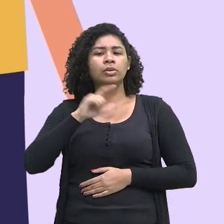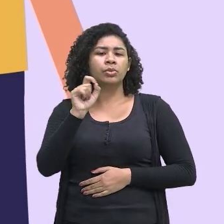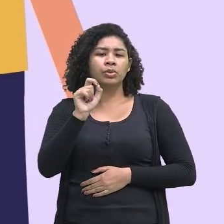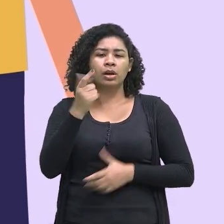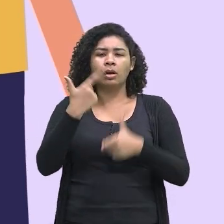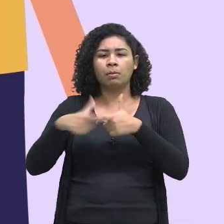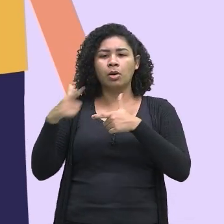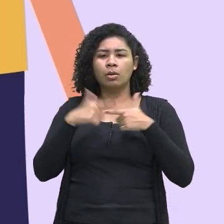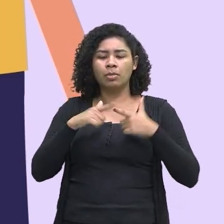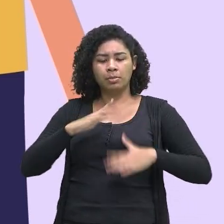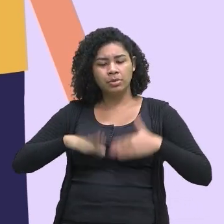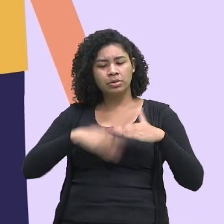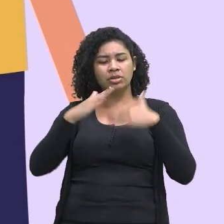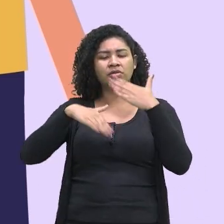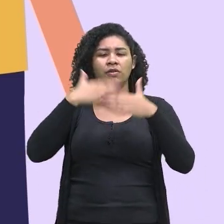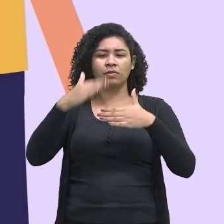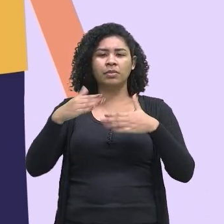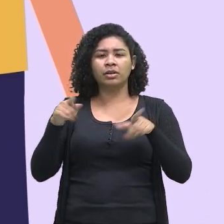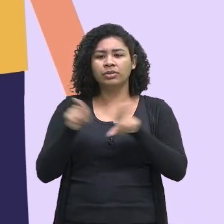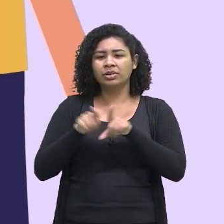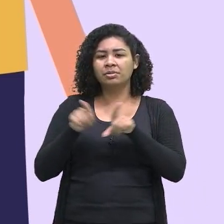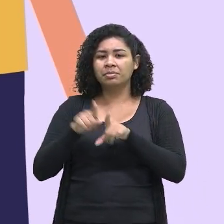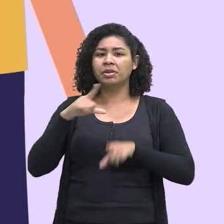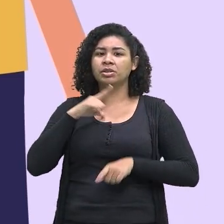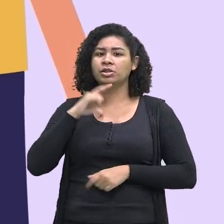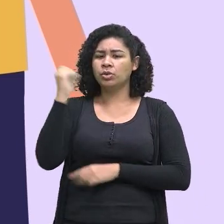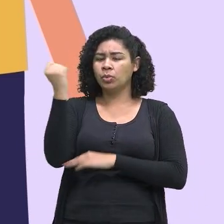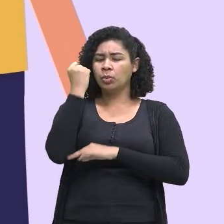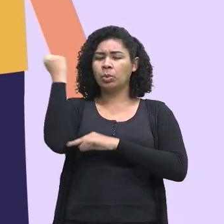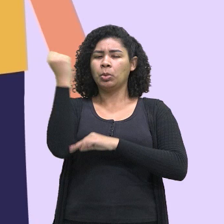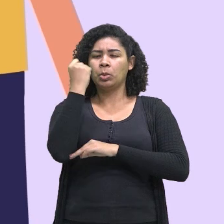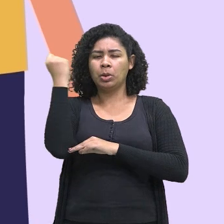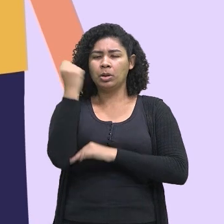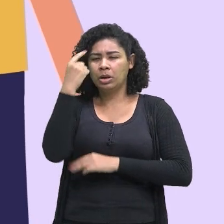problema de desenvolvimento e ligada a um severo quadro de enxaqueca.